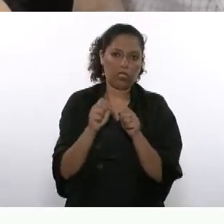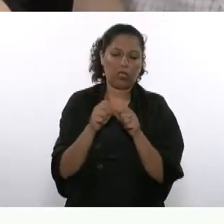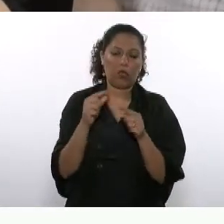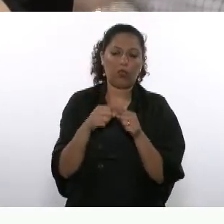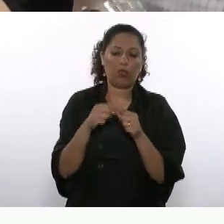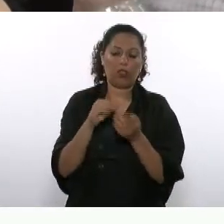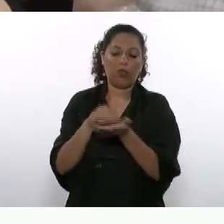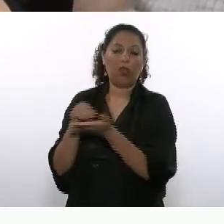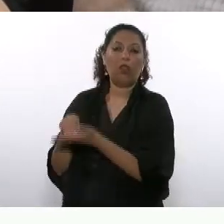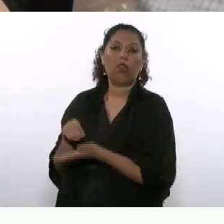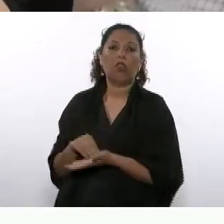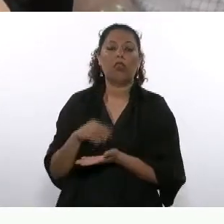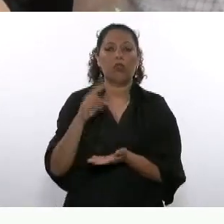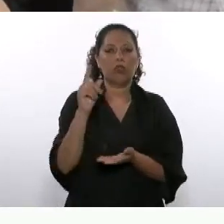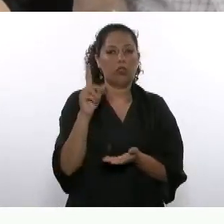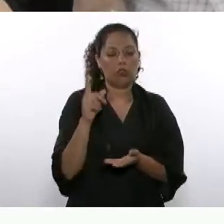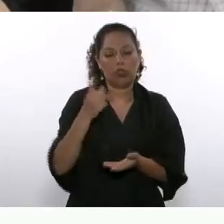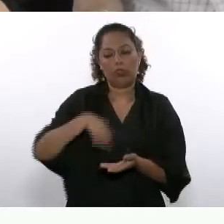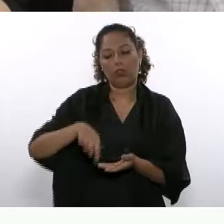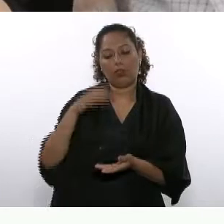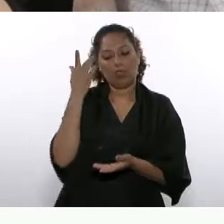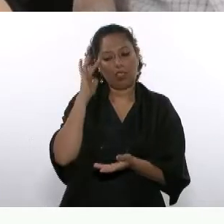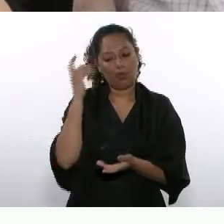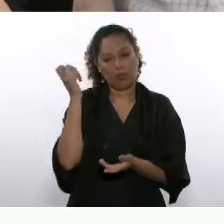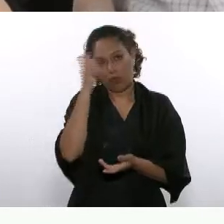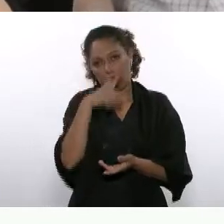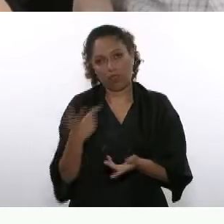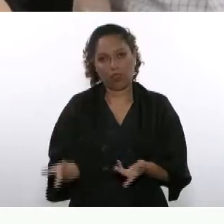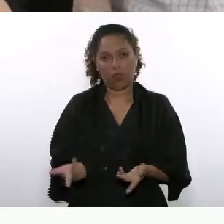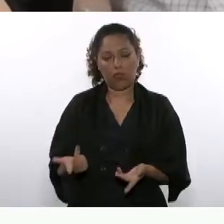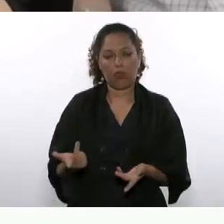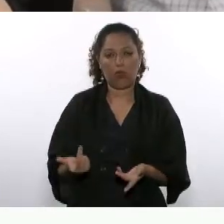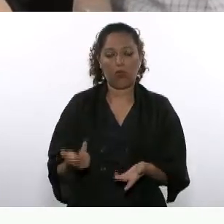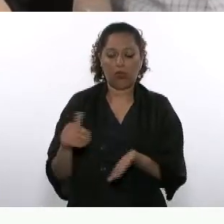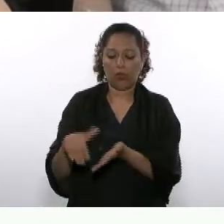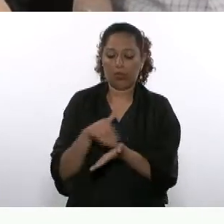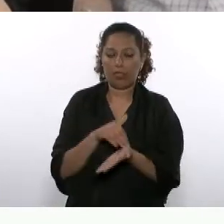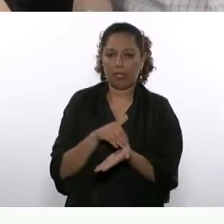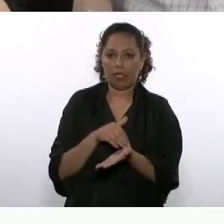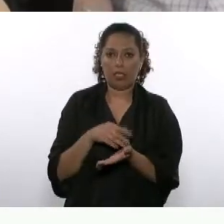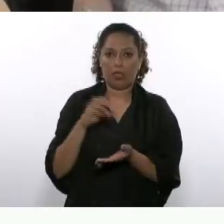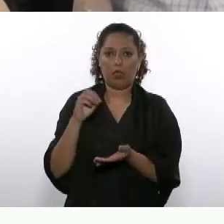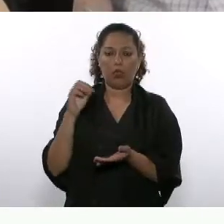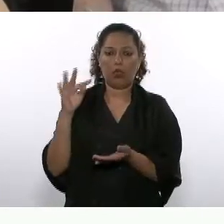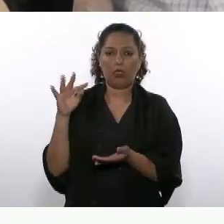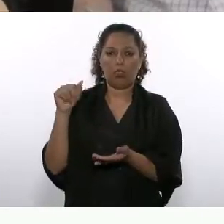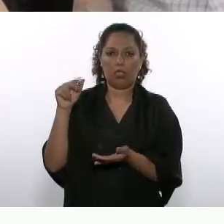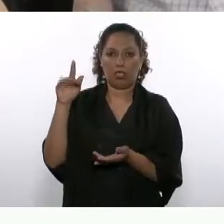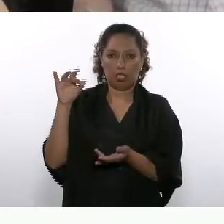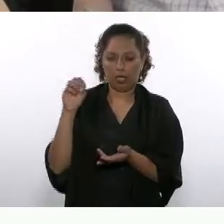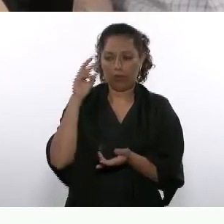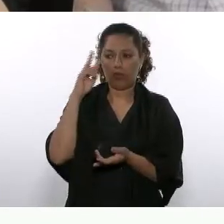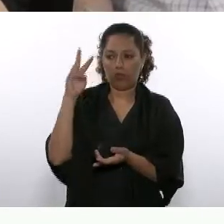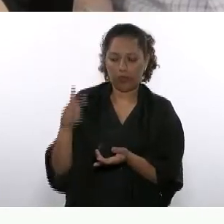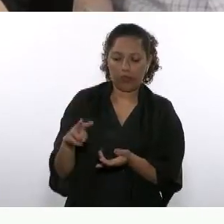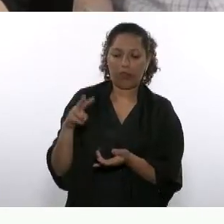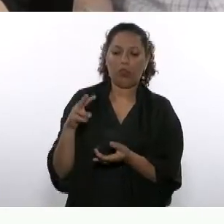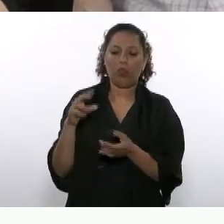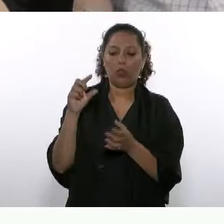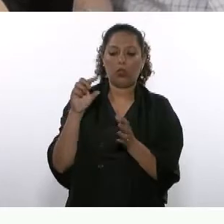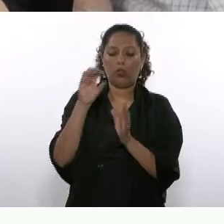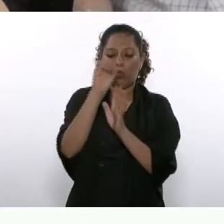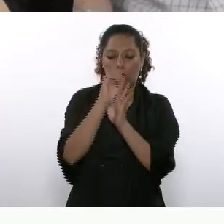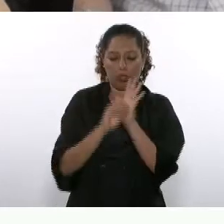falta de verbas. E isso foi nosso maior desafio. O secretário Otávio Leite, quando se deu conta de que o nosso orçamento